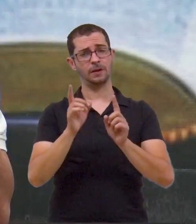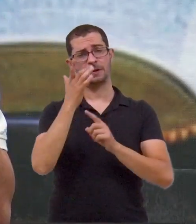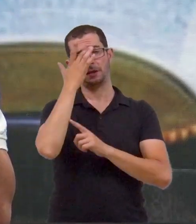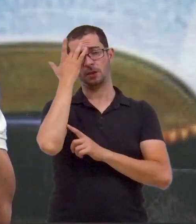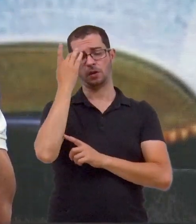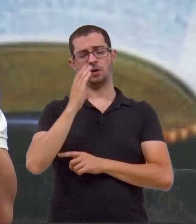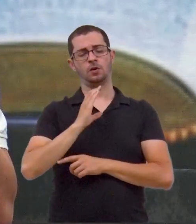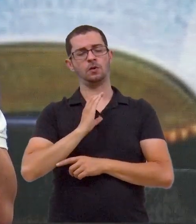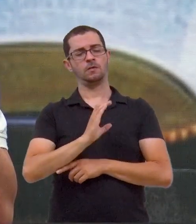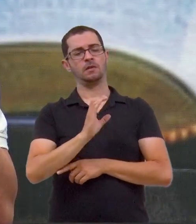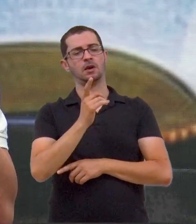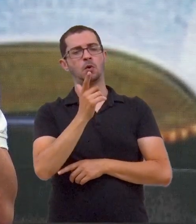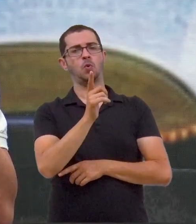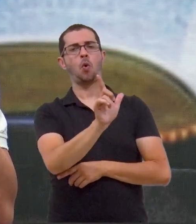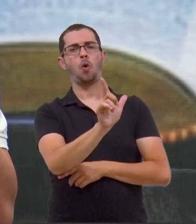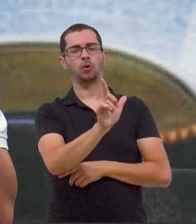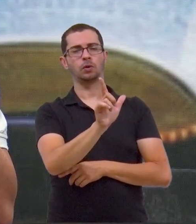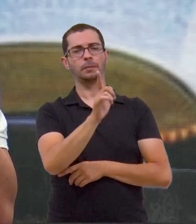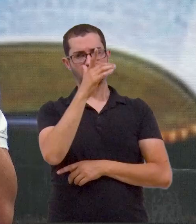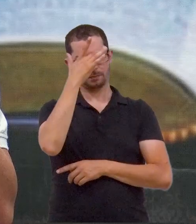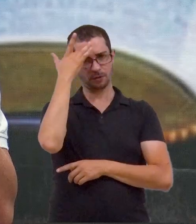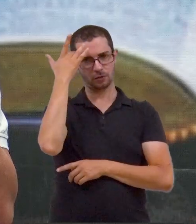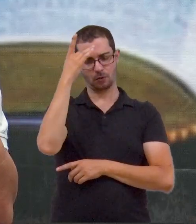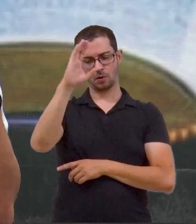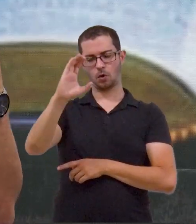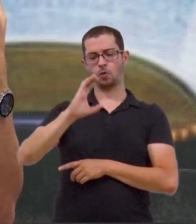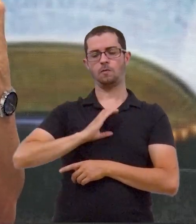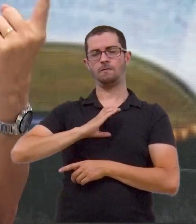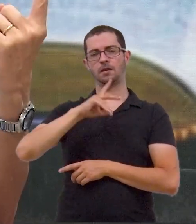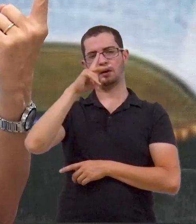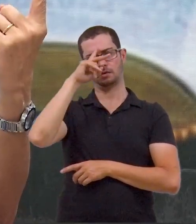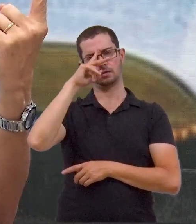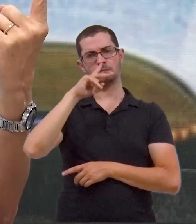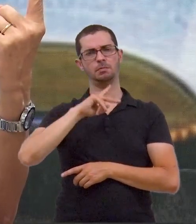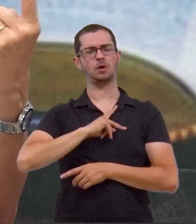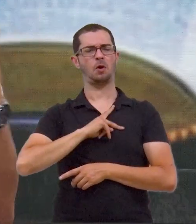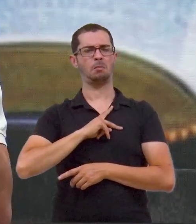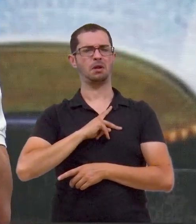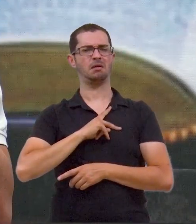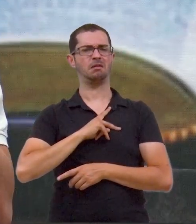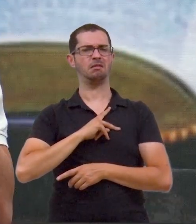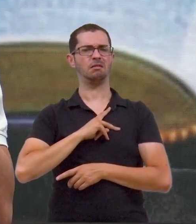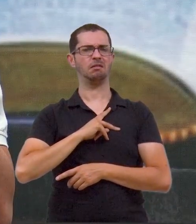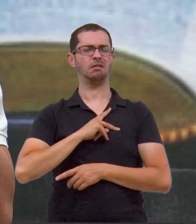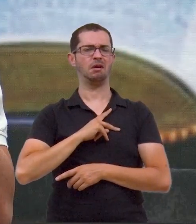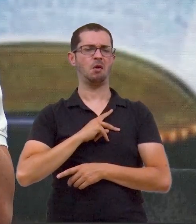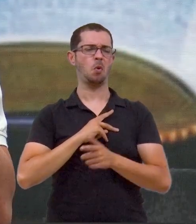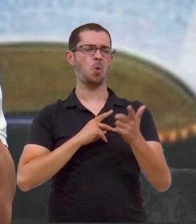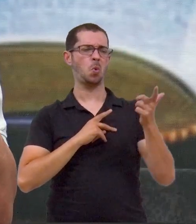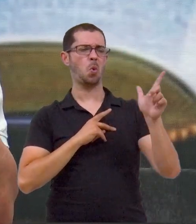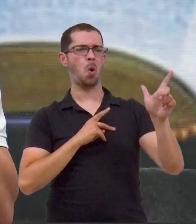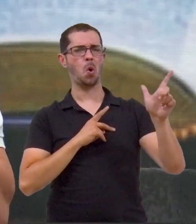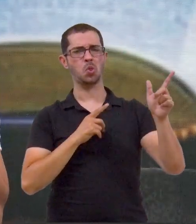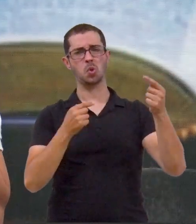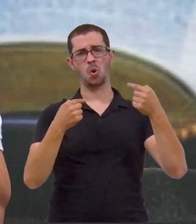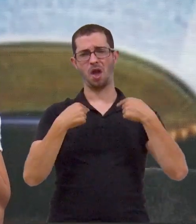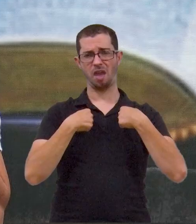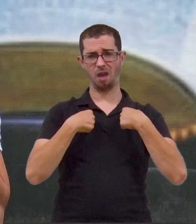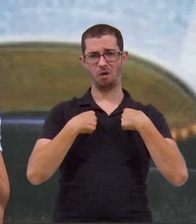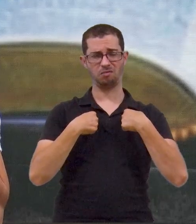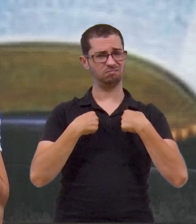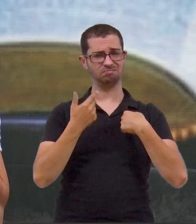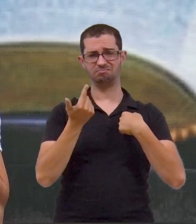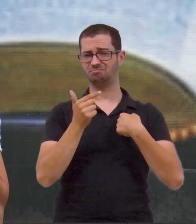aquele que confia em si mesmo. Tanto o outro quanto eu sou